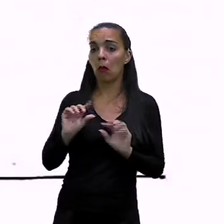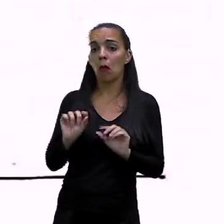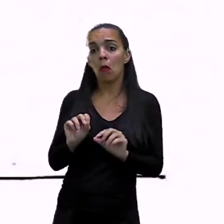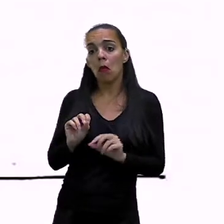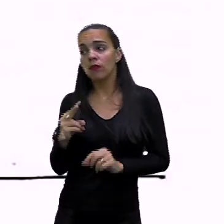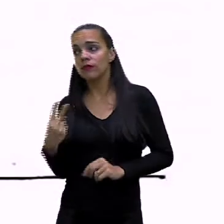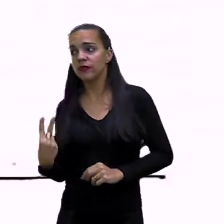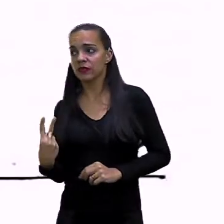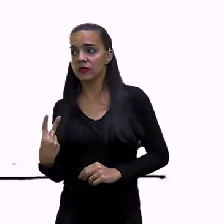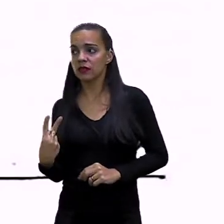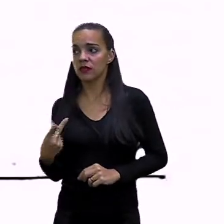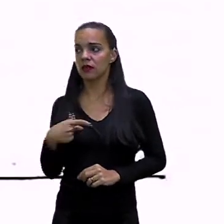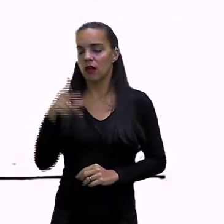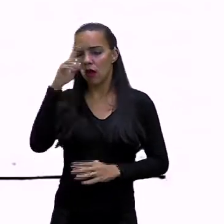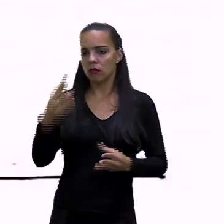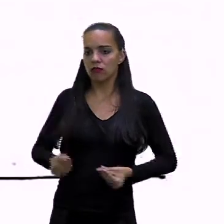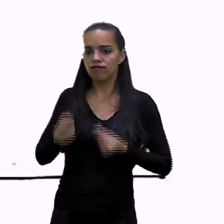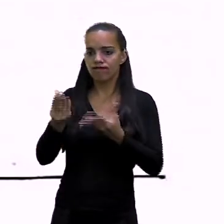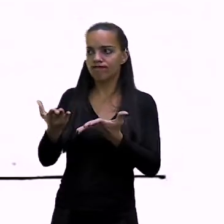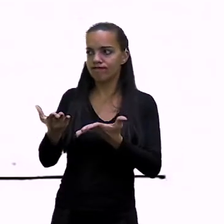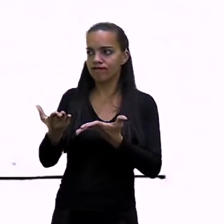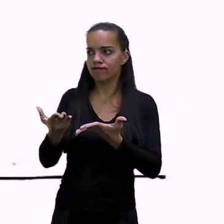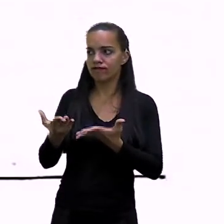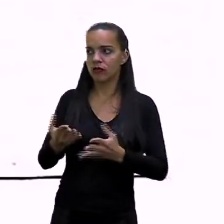ou a gente se entrega